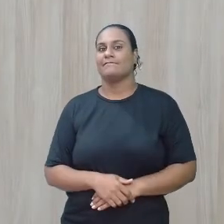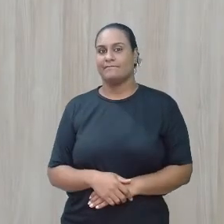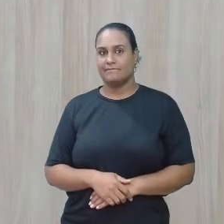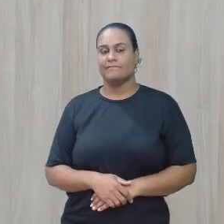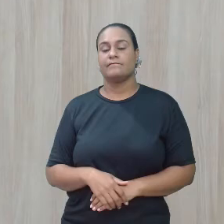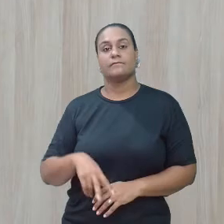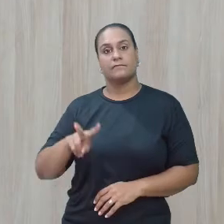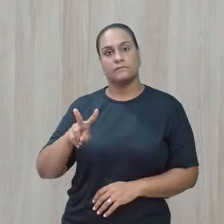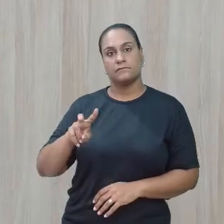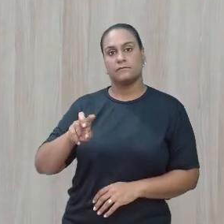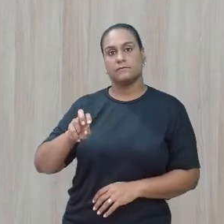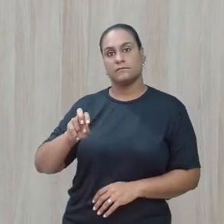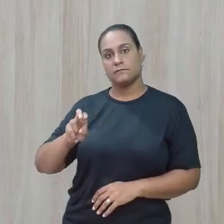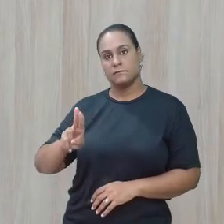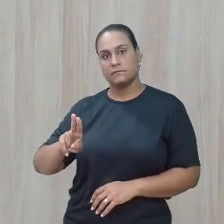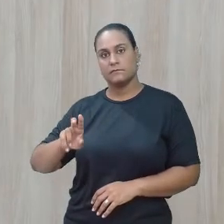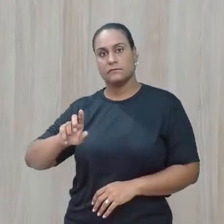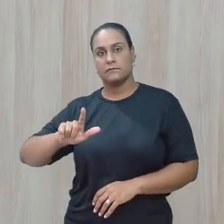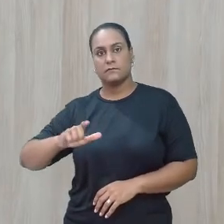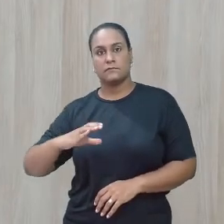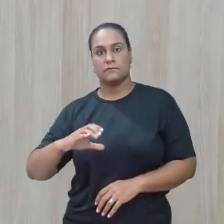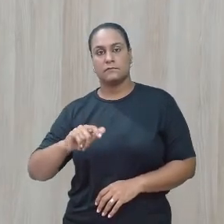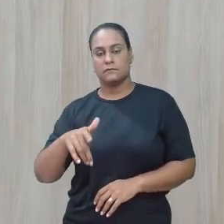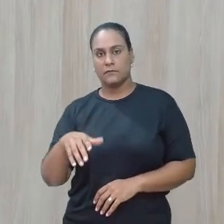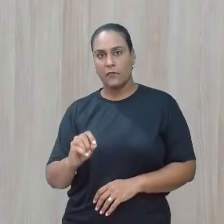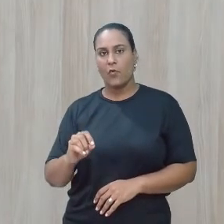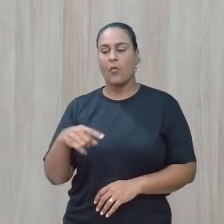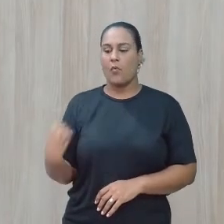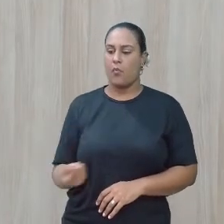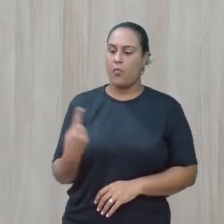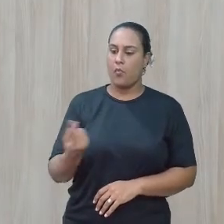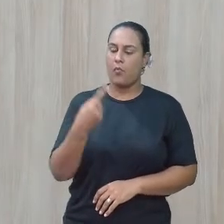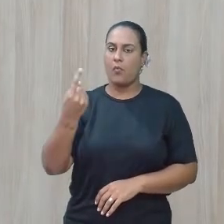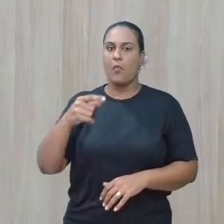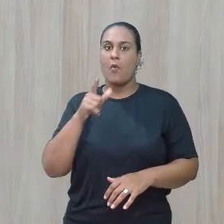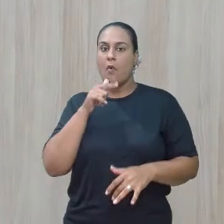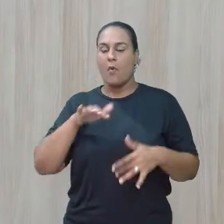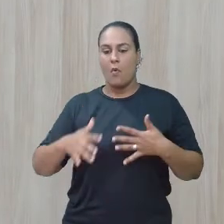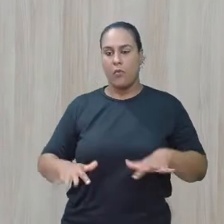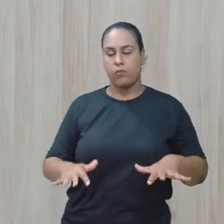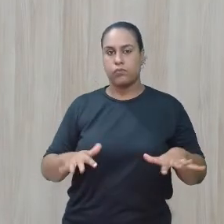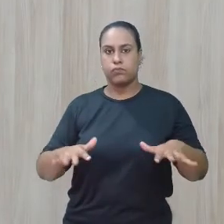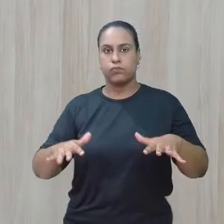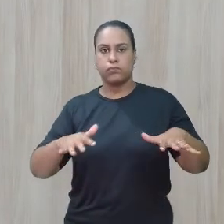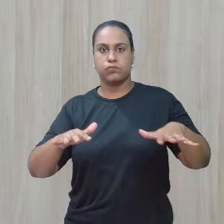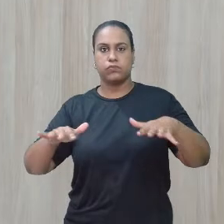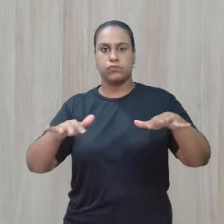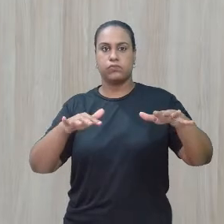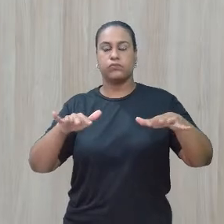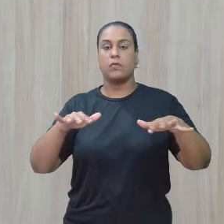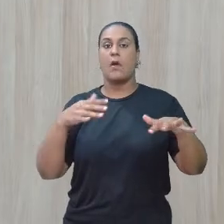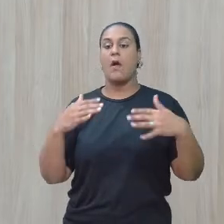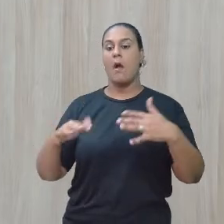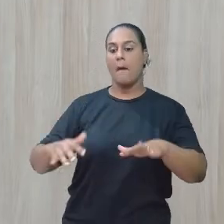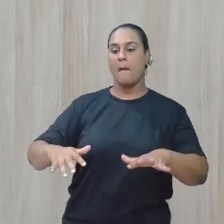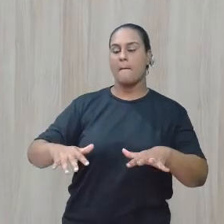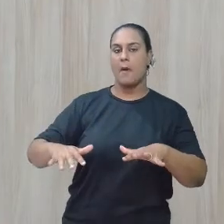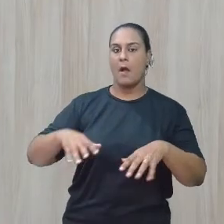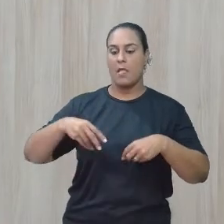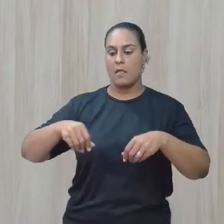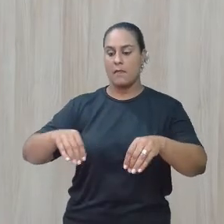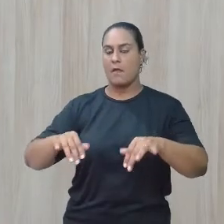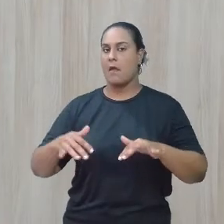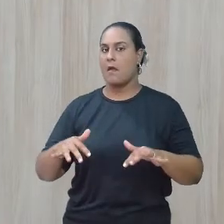erupção vulcânicas, ciclones, terremotos, maremotos que a gente escuta falar, né, não muito aqui